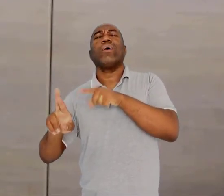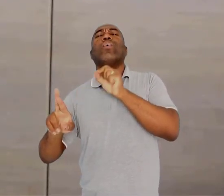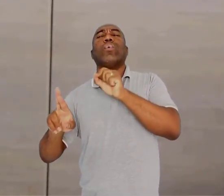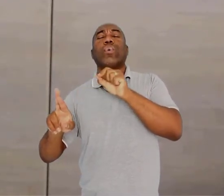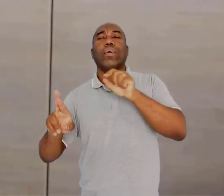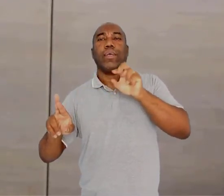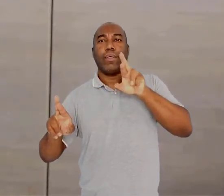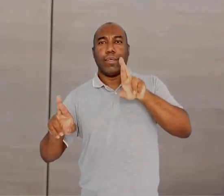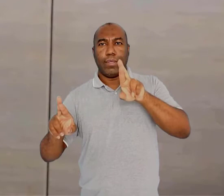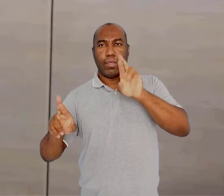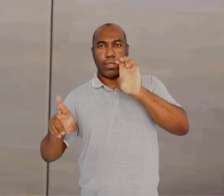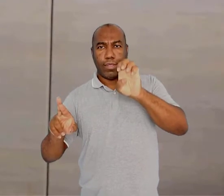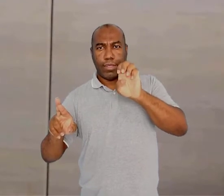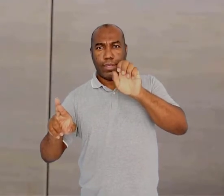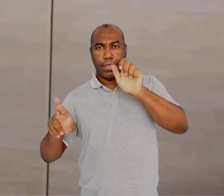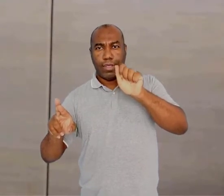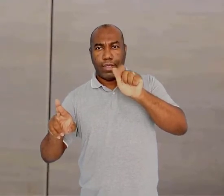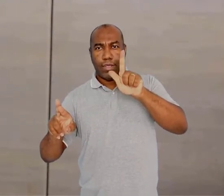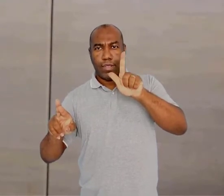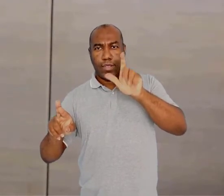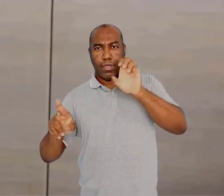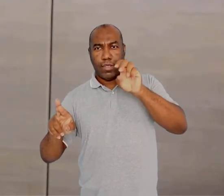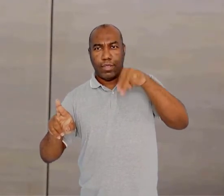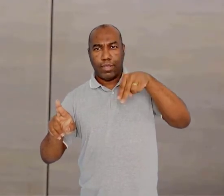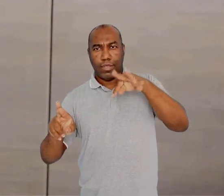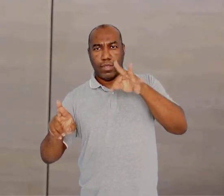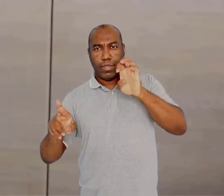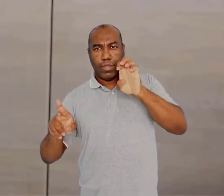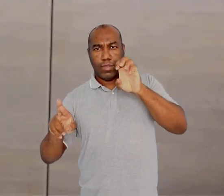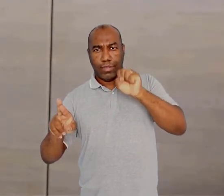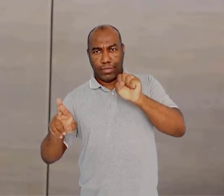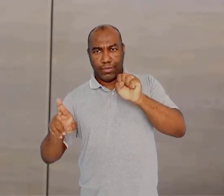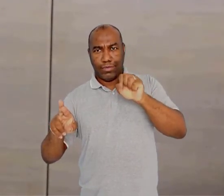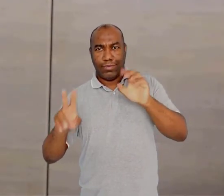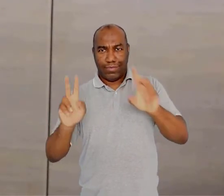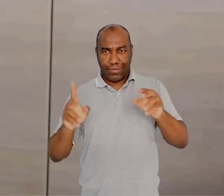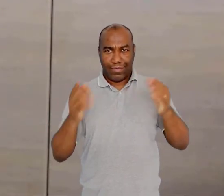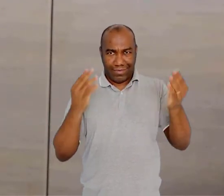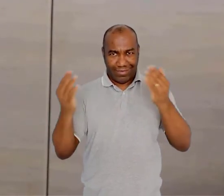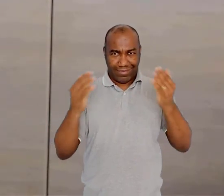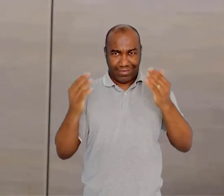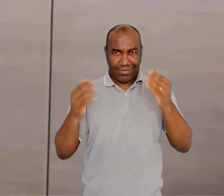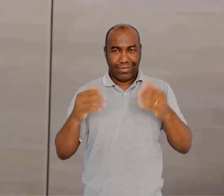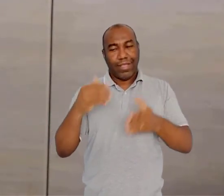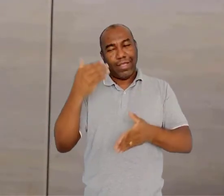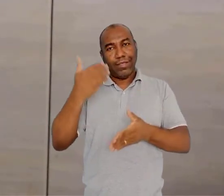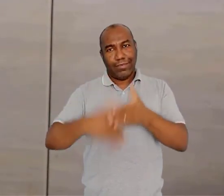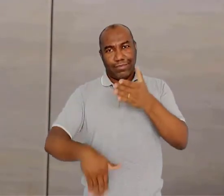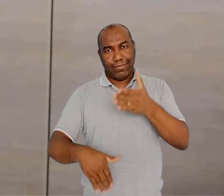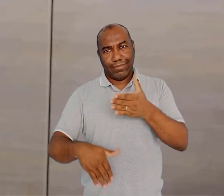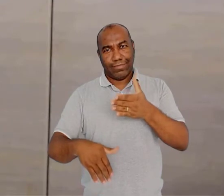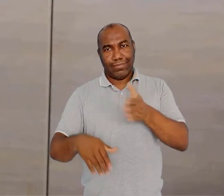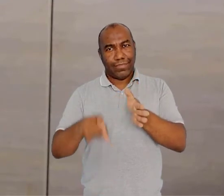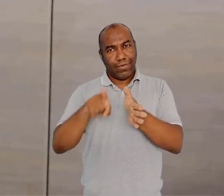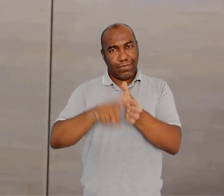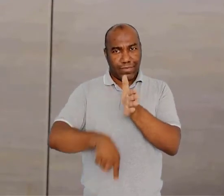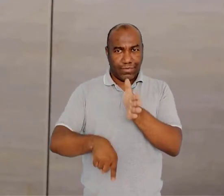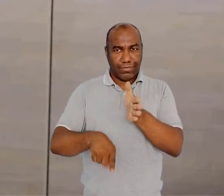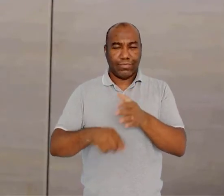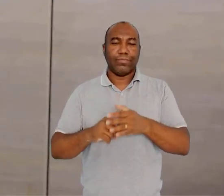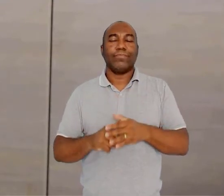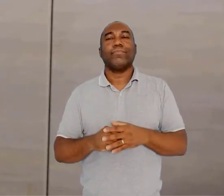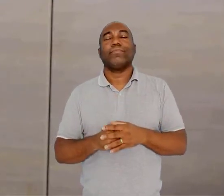Por que duas vezes? Porque ele aparece na reação em duas vezes. Ou seja, você vai somar tudo do produto, ó. Tudo do